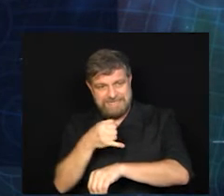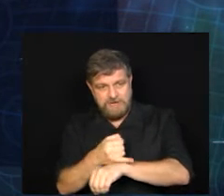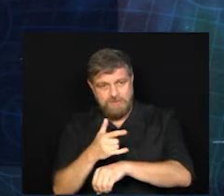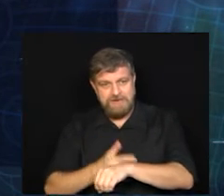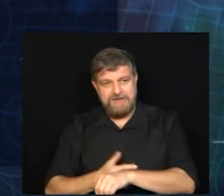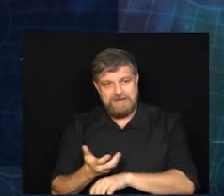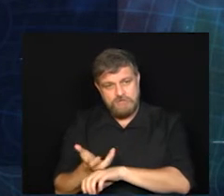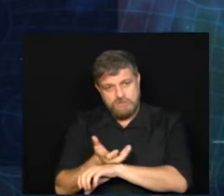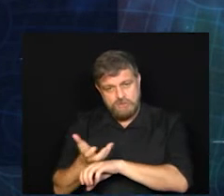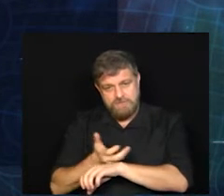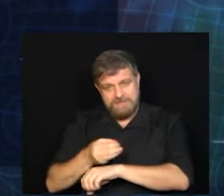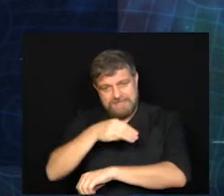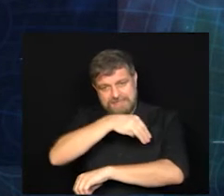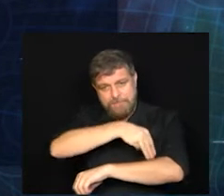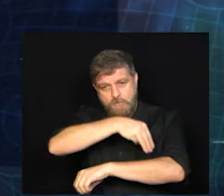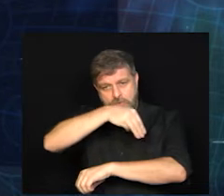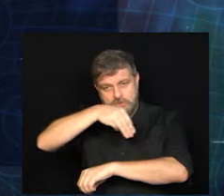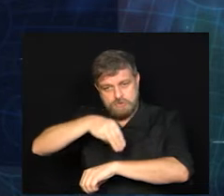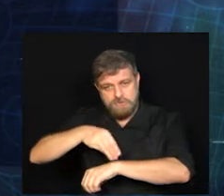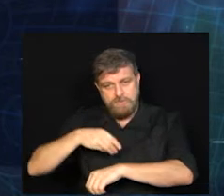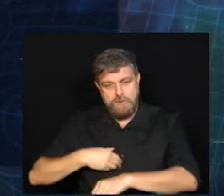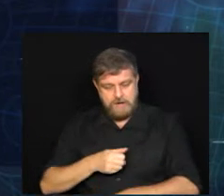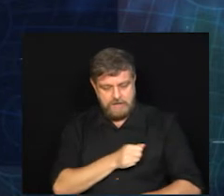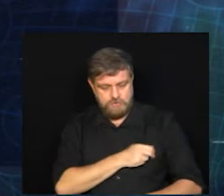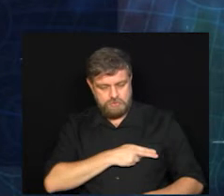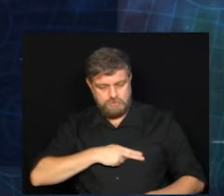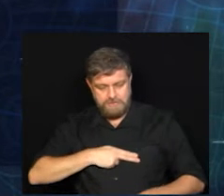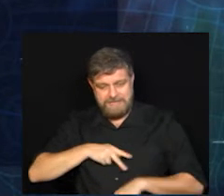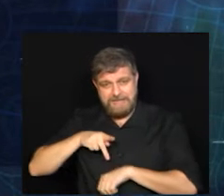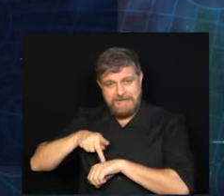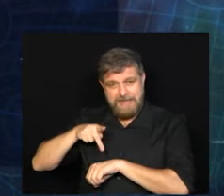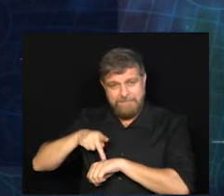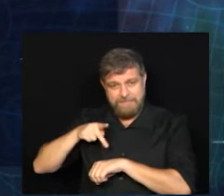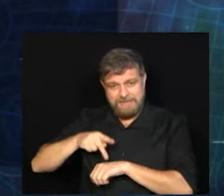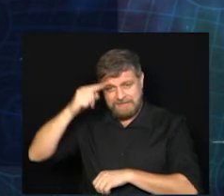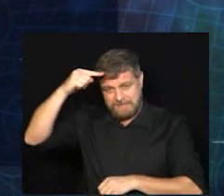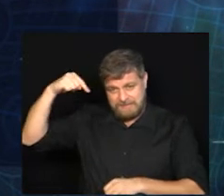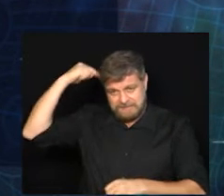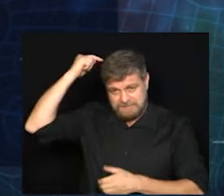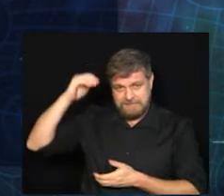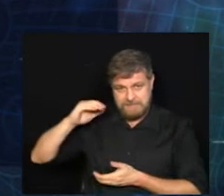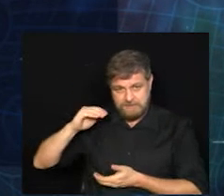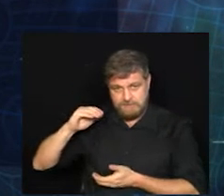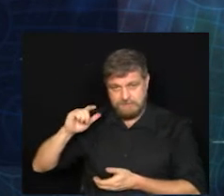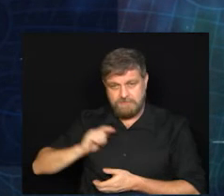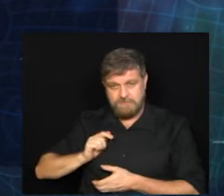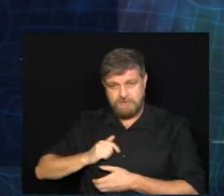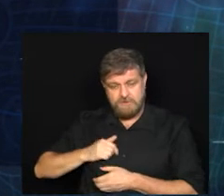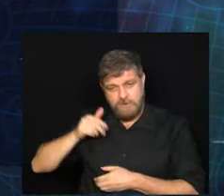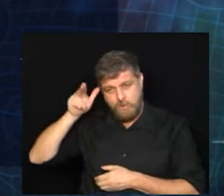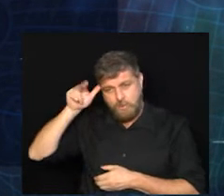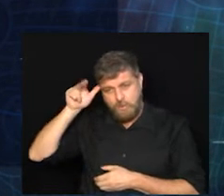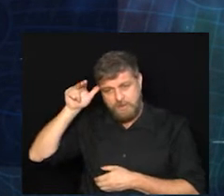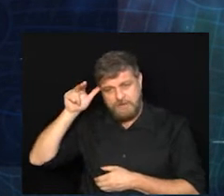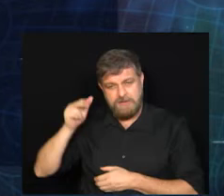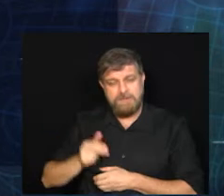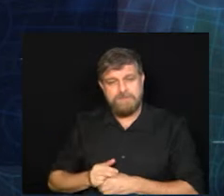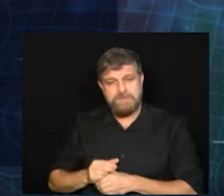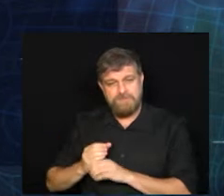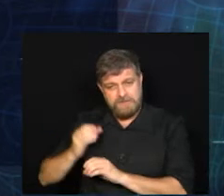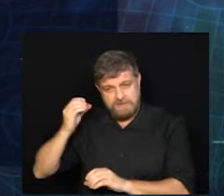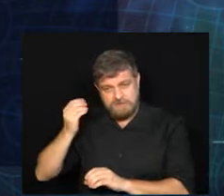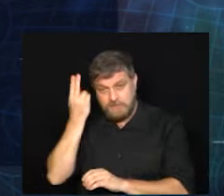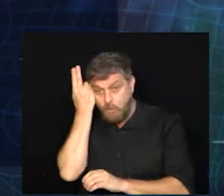Nova Odessa, Montemor, Arthur Nogueira, Pedreira, Santo Antônio de Posse, Engenheiro Coelho e as